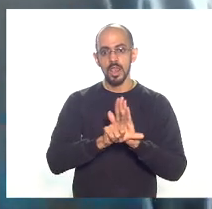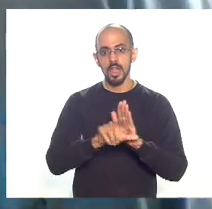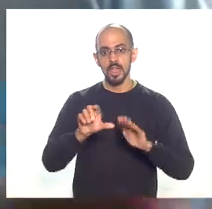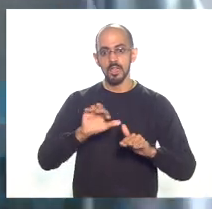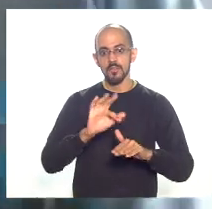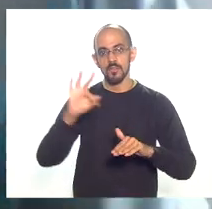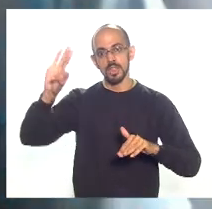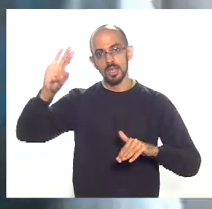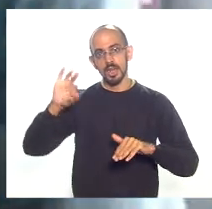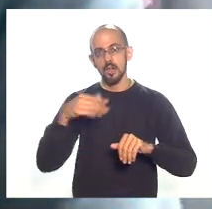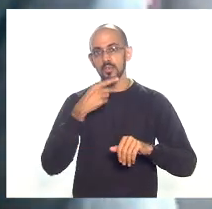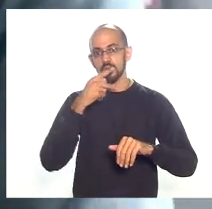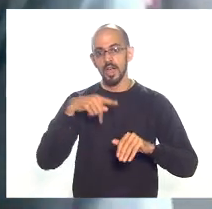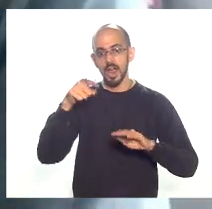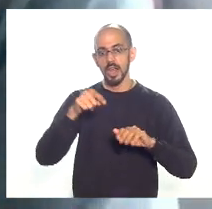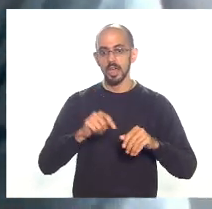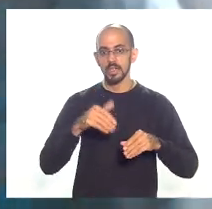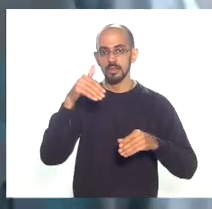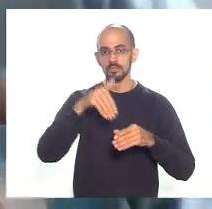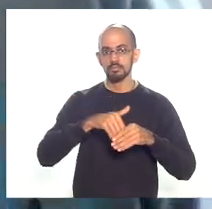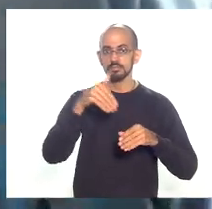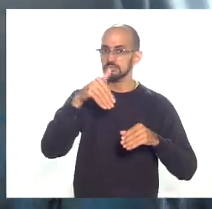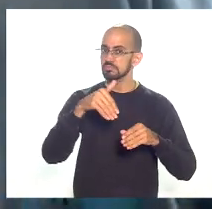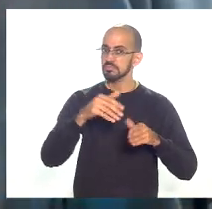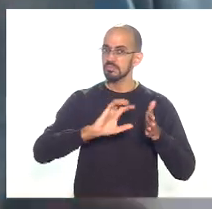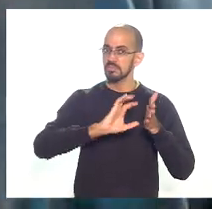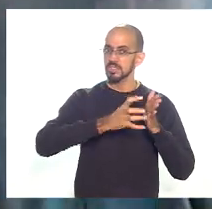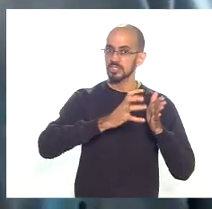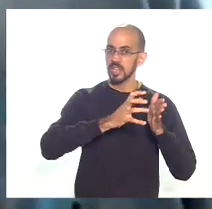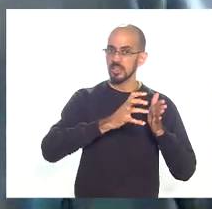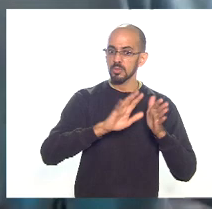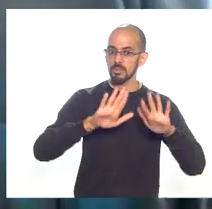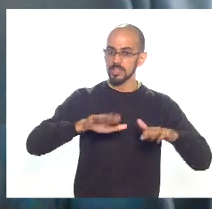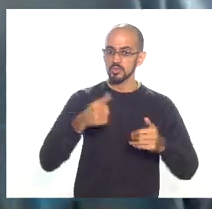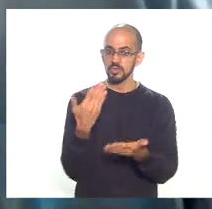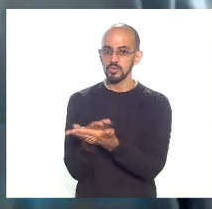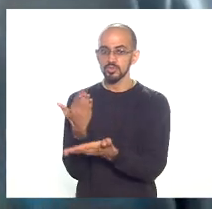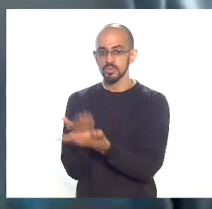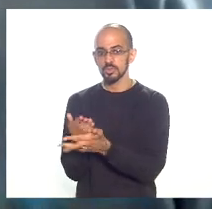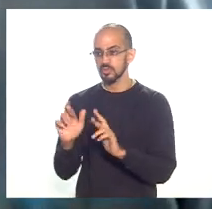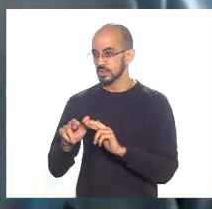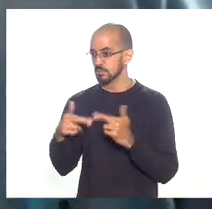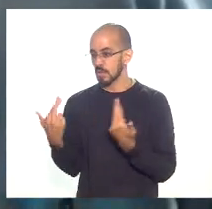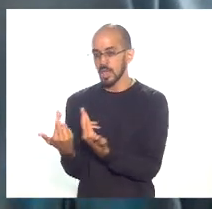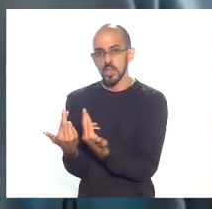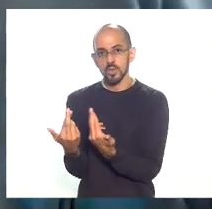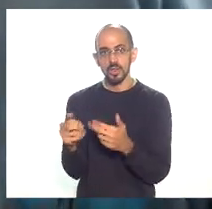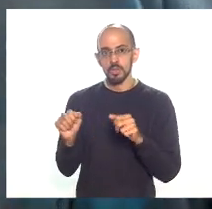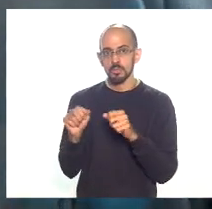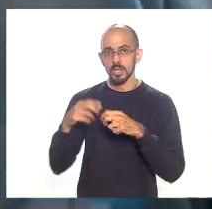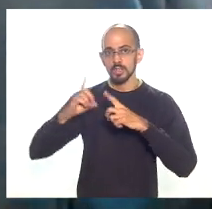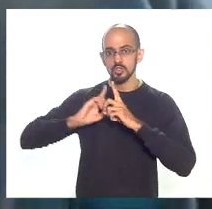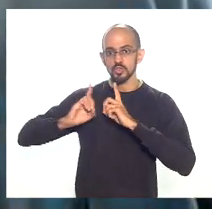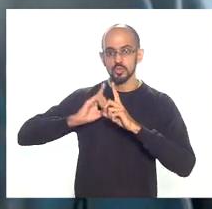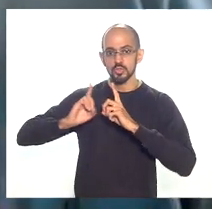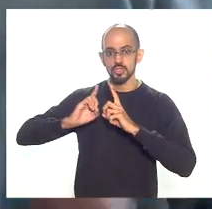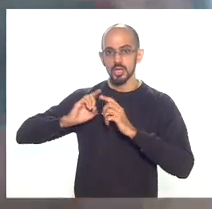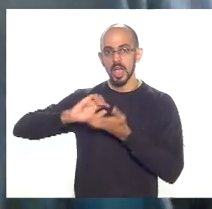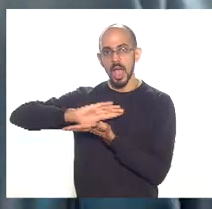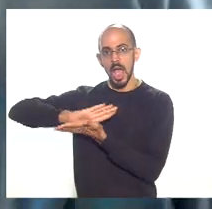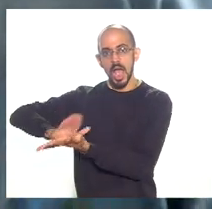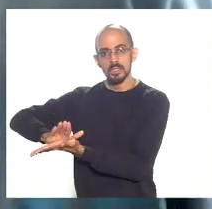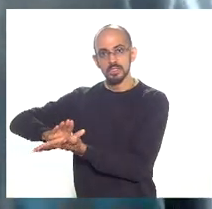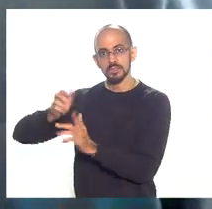eleitoral mas eleitoral partidário é uma coisa outra coisa os estudantes se reunirem para discutir racismo